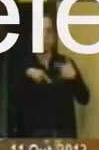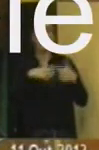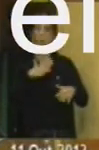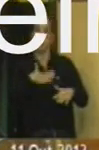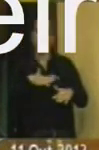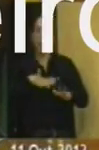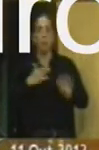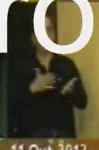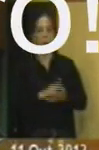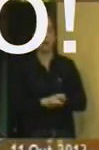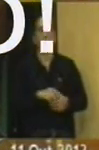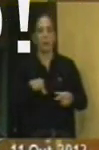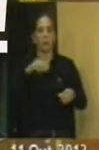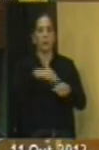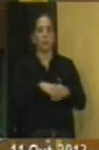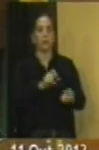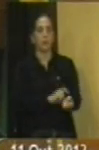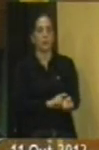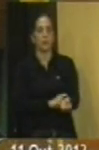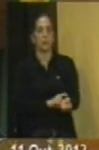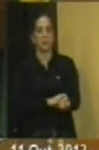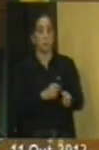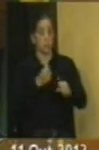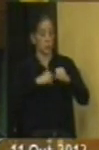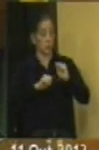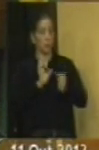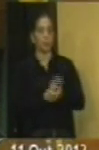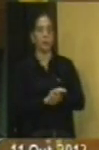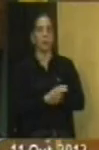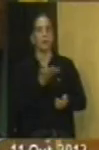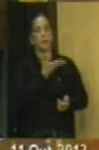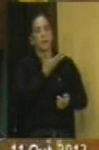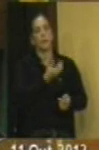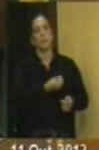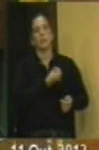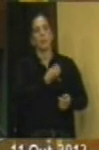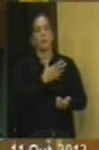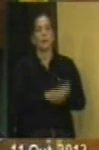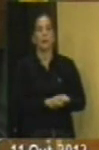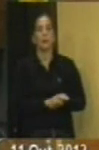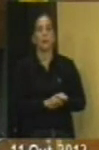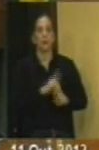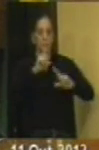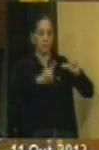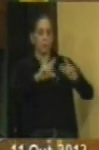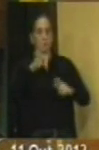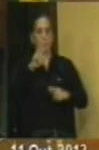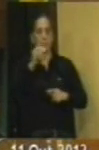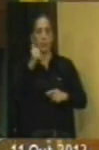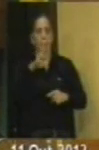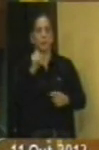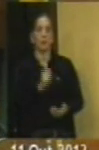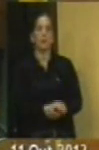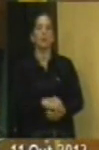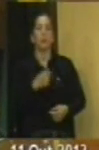campos machucar uma eleição muito nervoso tenso os amigos aqui presente telespectador da tv câmara